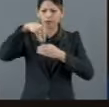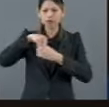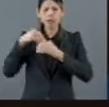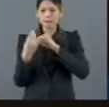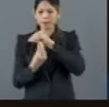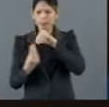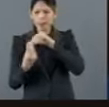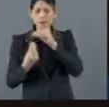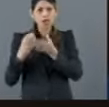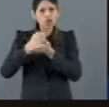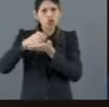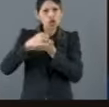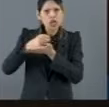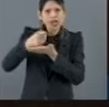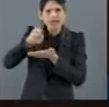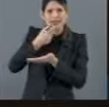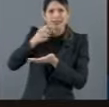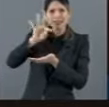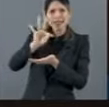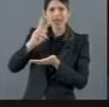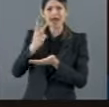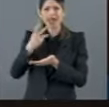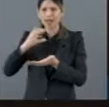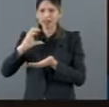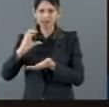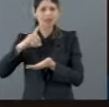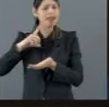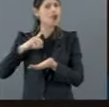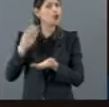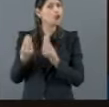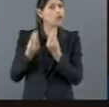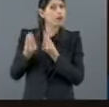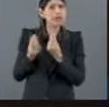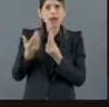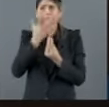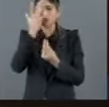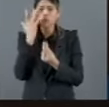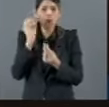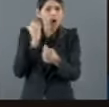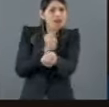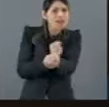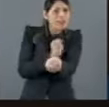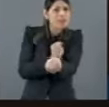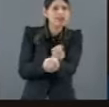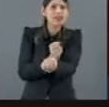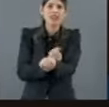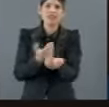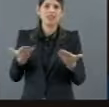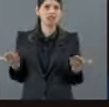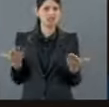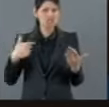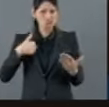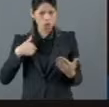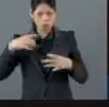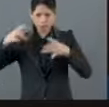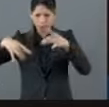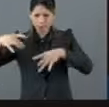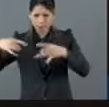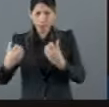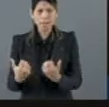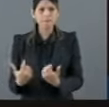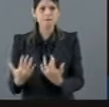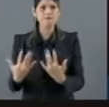THC, que é a substância que faz o indivíduo ficar dependente? Eu vou plantar na minha casa, quer dizer, eu